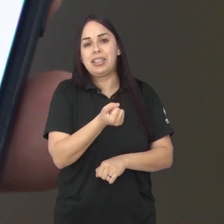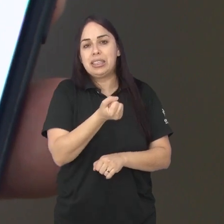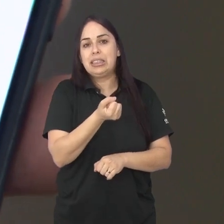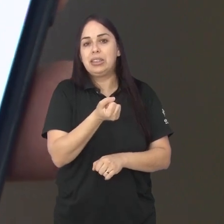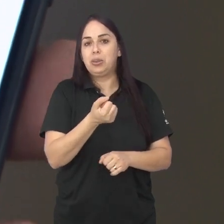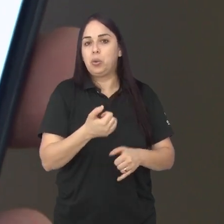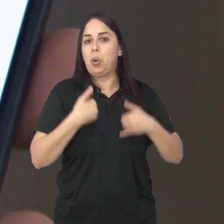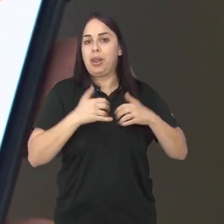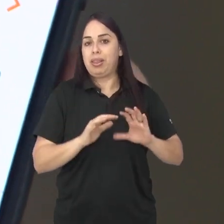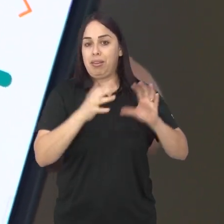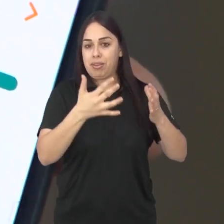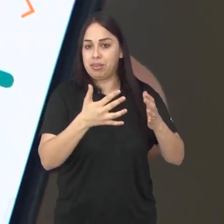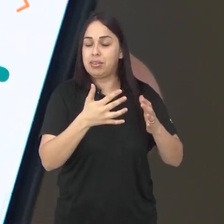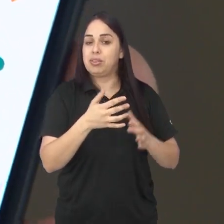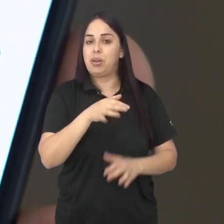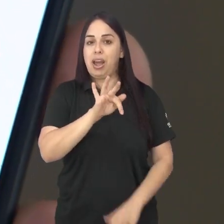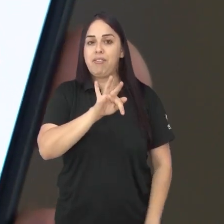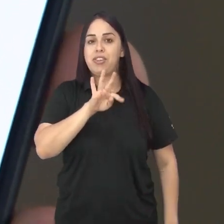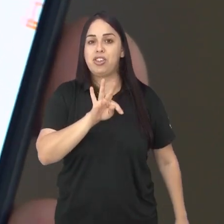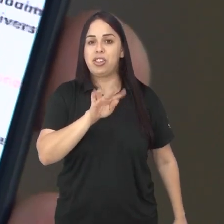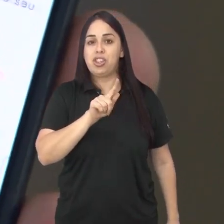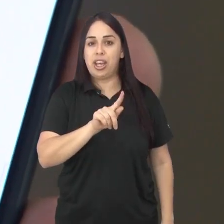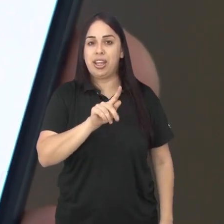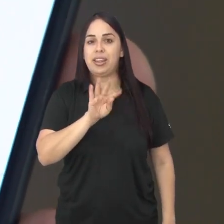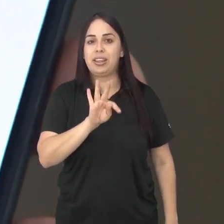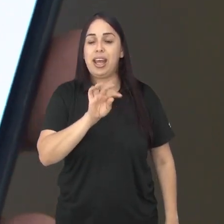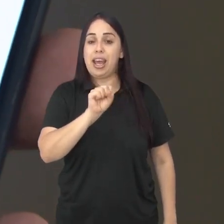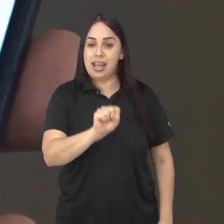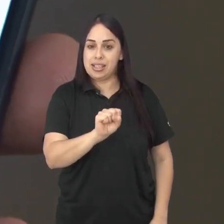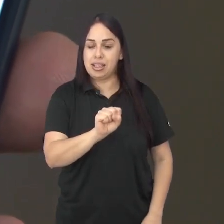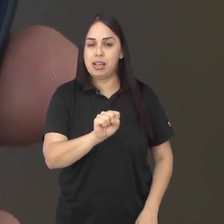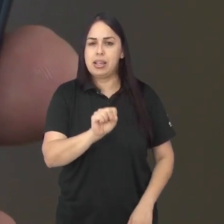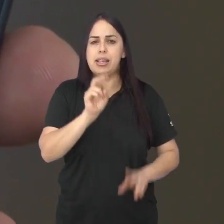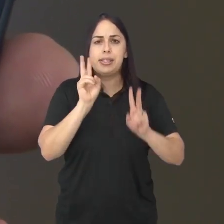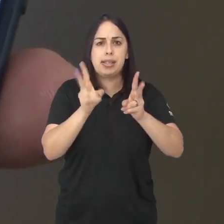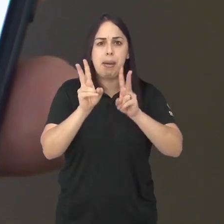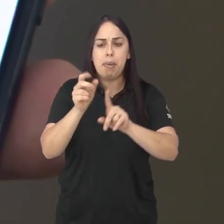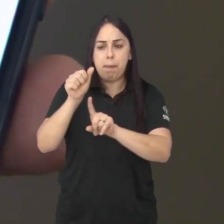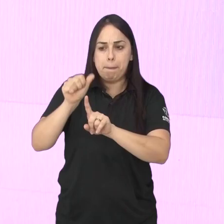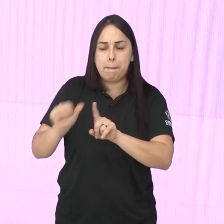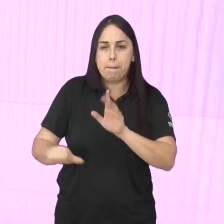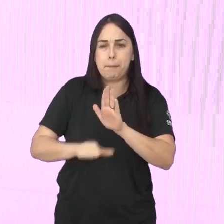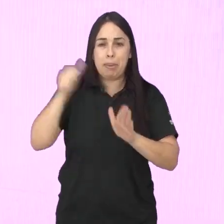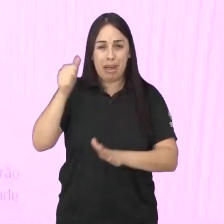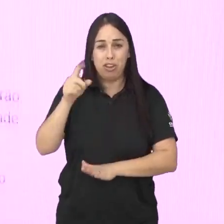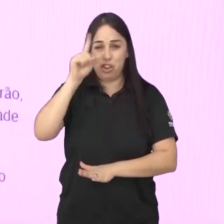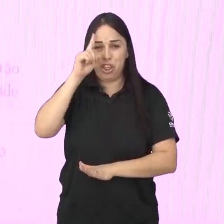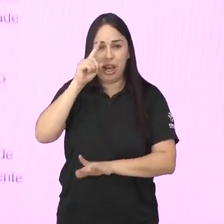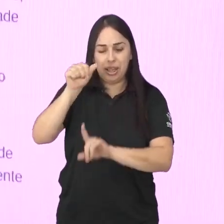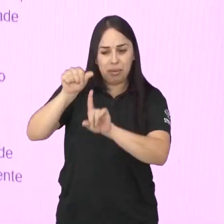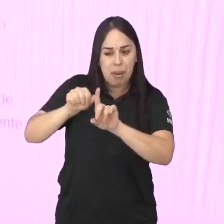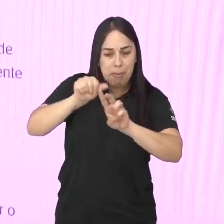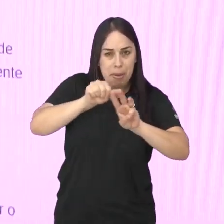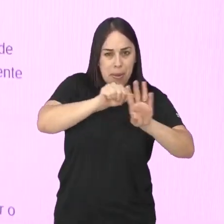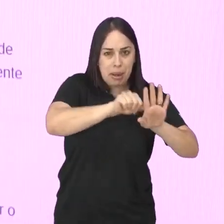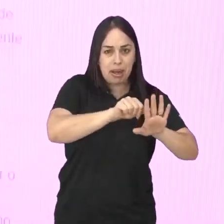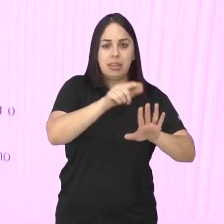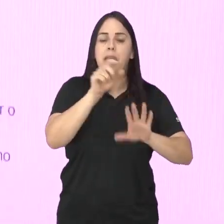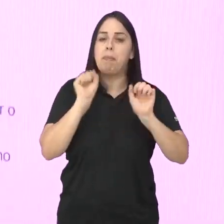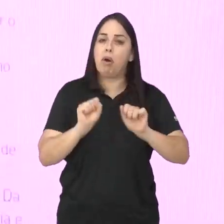aniversário do FGTS, disponível desde o primeiro dia útil de cada mês. A modalidade, criada